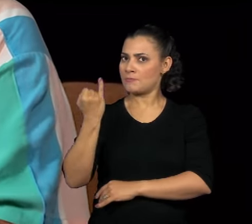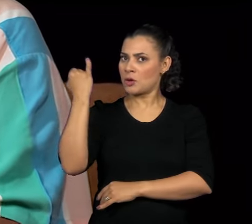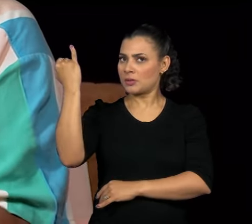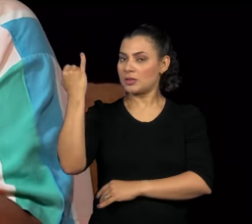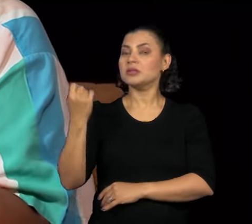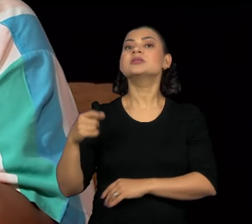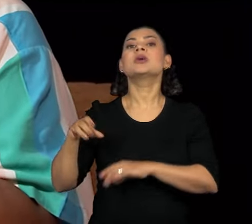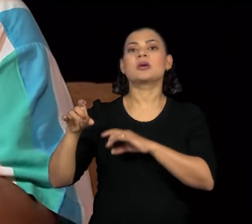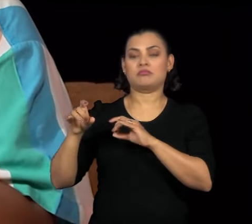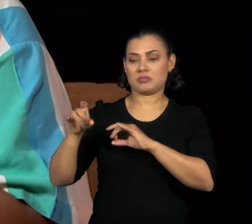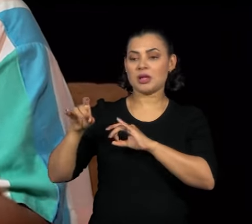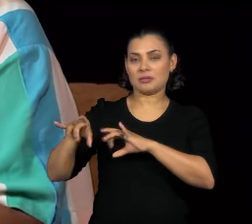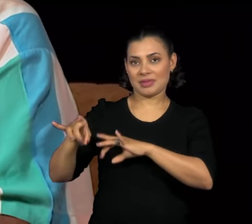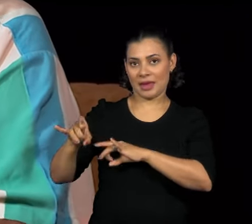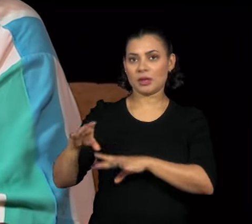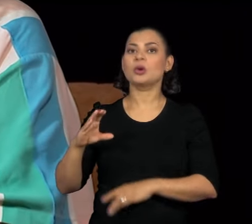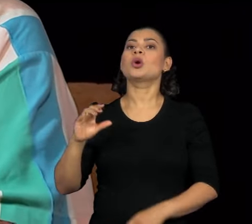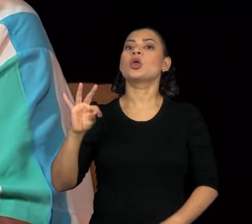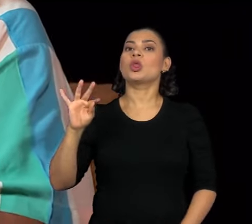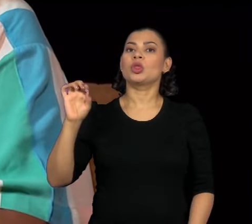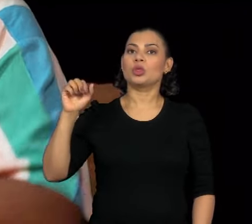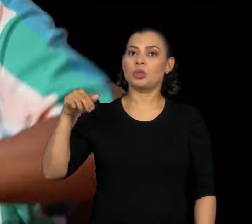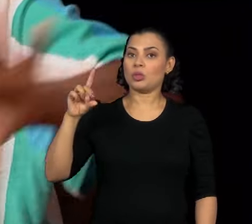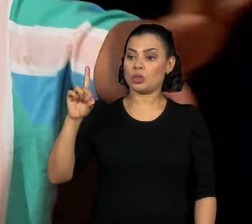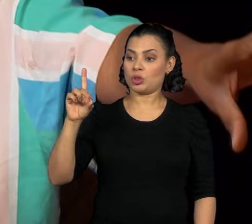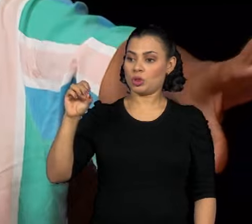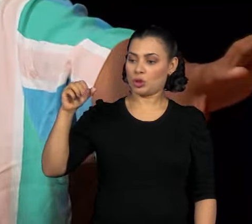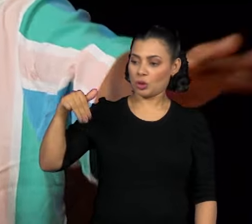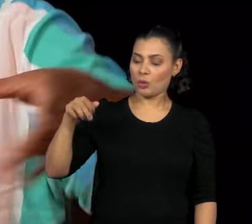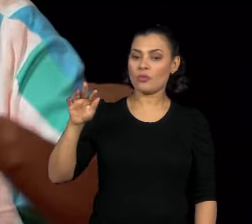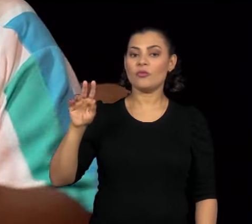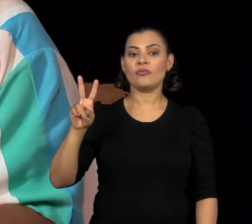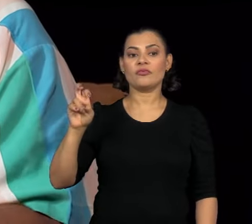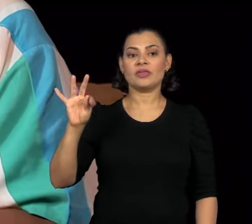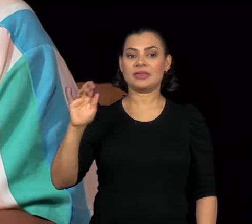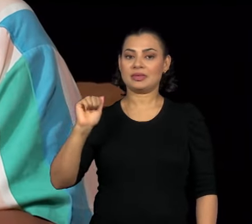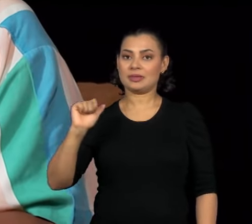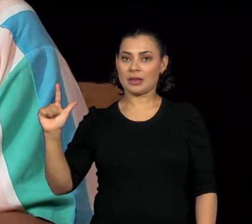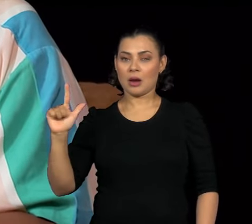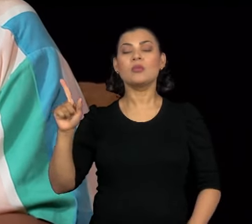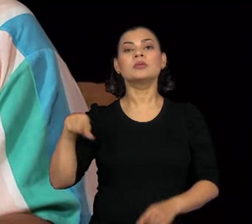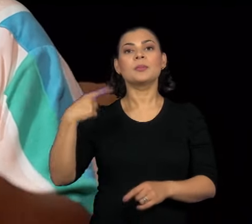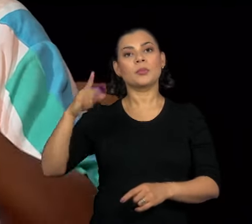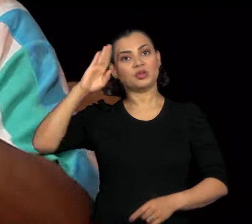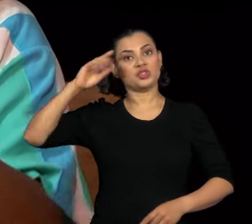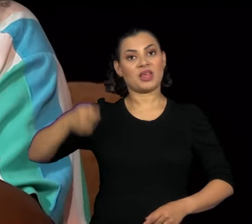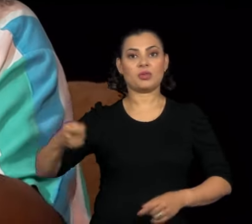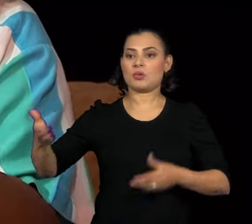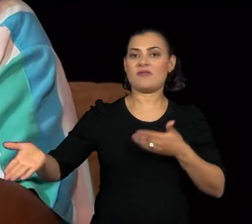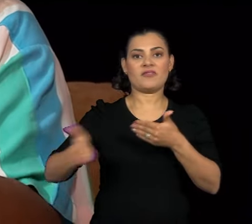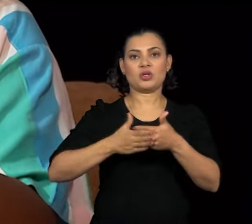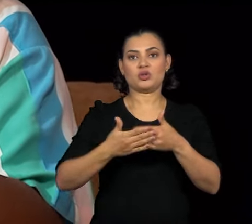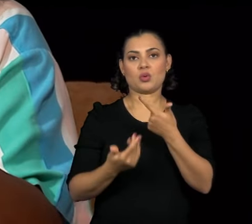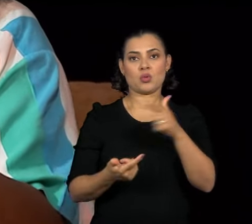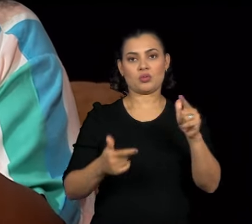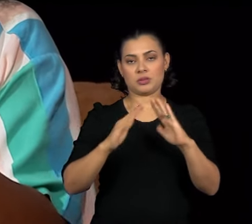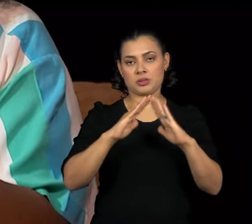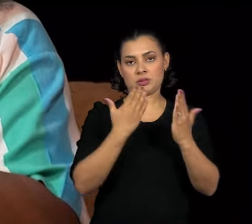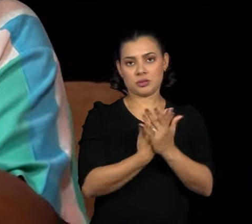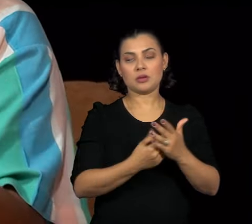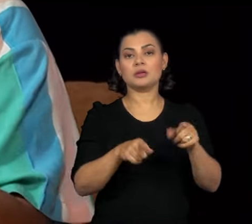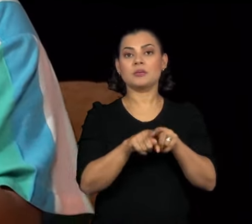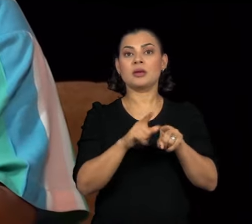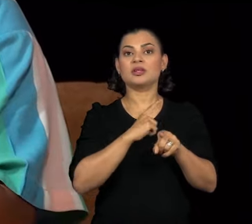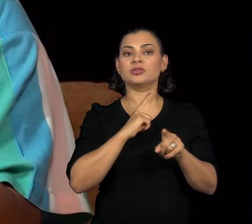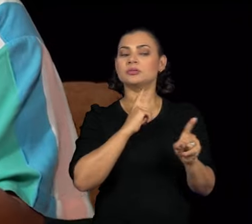Técnico Dom Vital, o Colégio Agrícola, que era na zona rural e foi fechado pela ditadura militar, porque ali havia o que